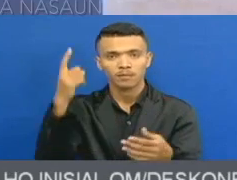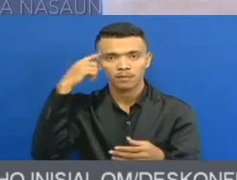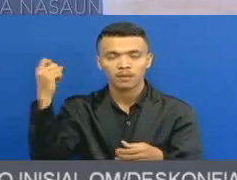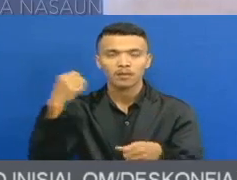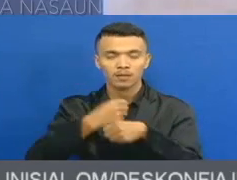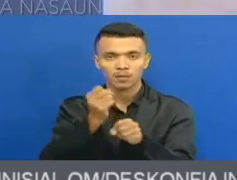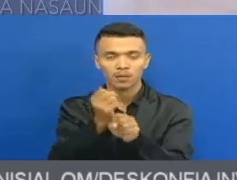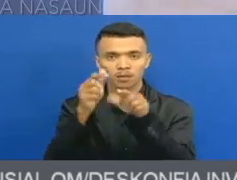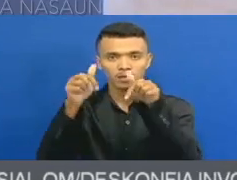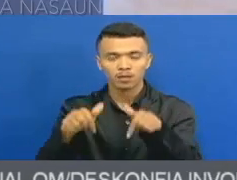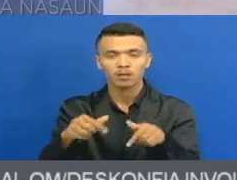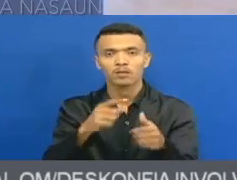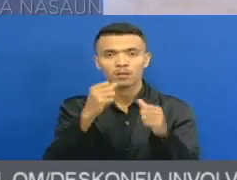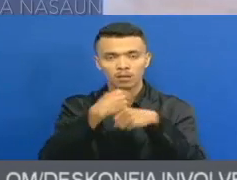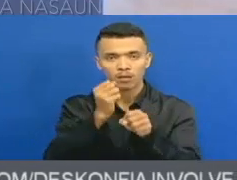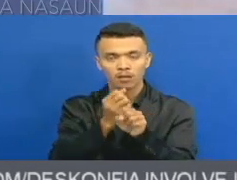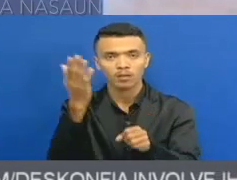dane, may a bali dana va.